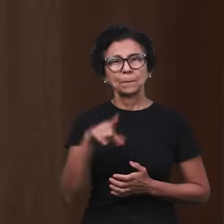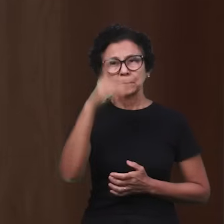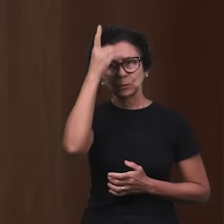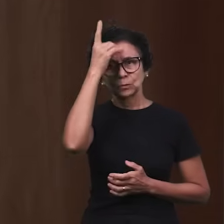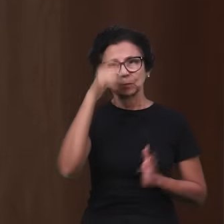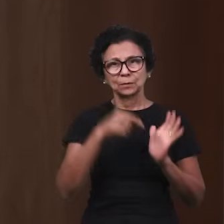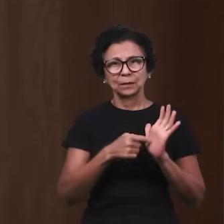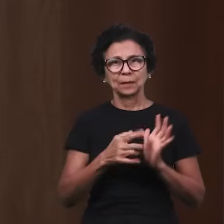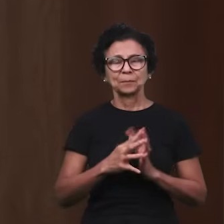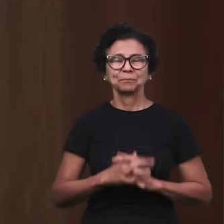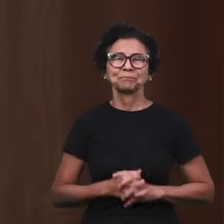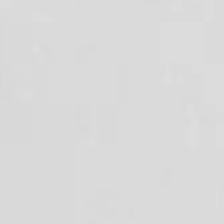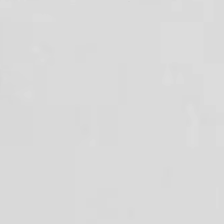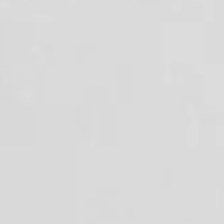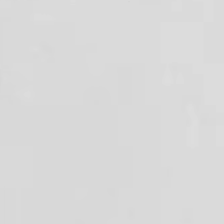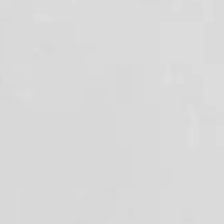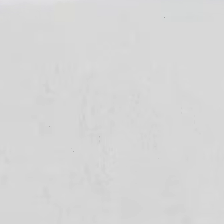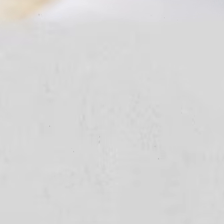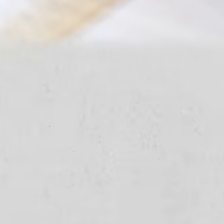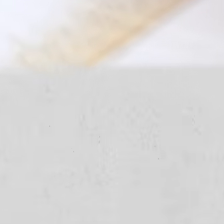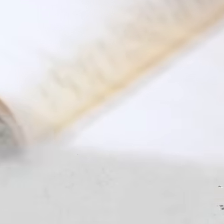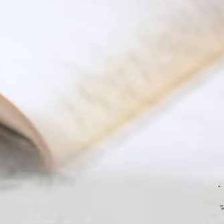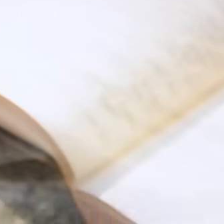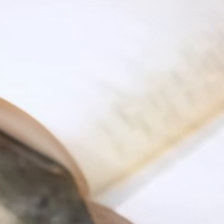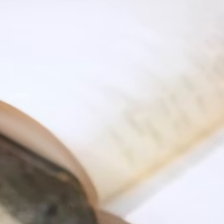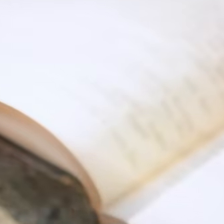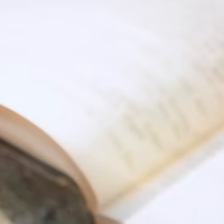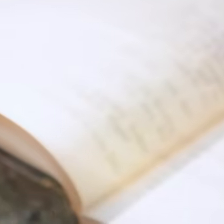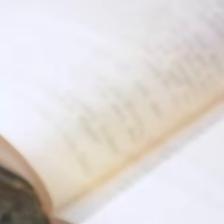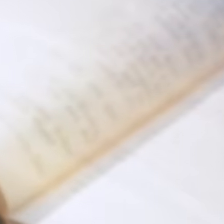dom, depois da vinheta.